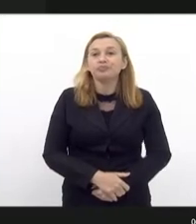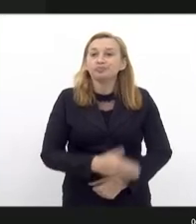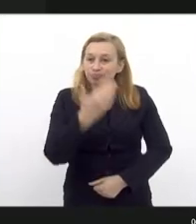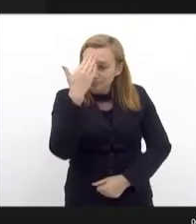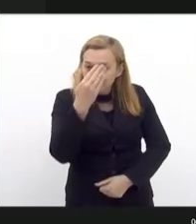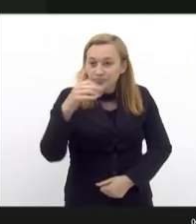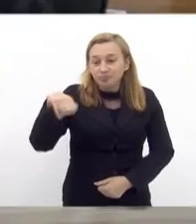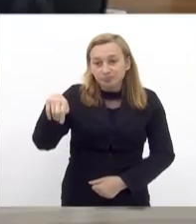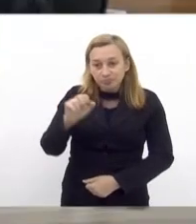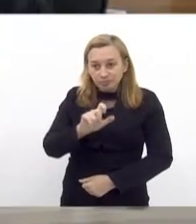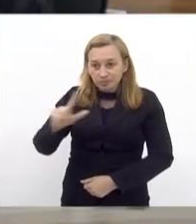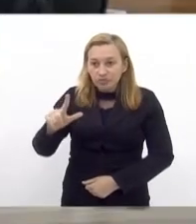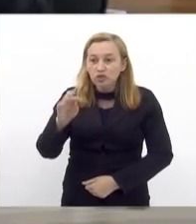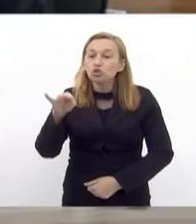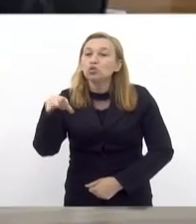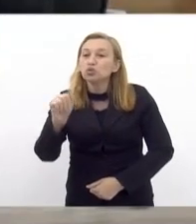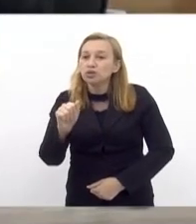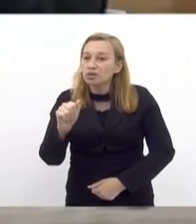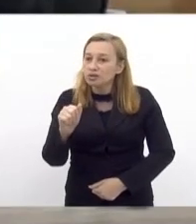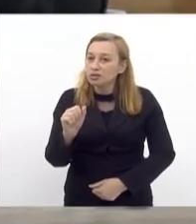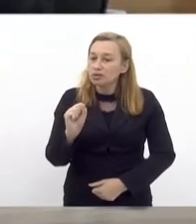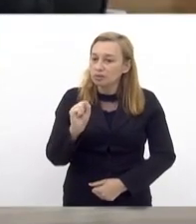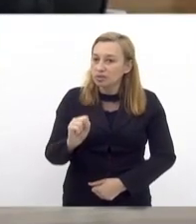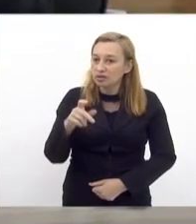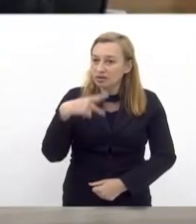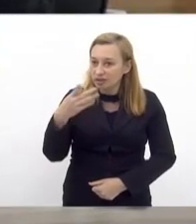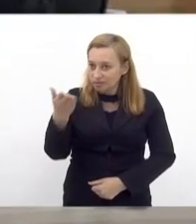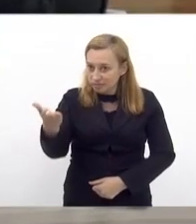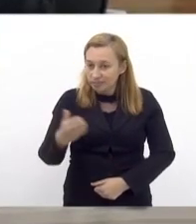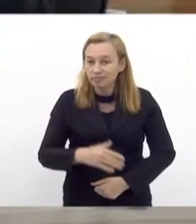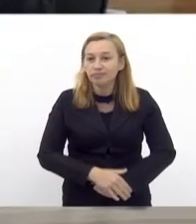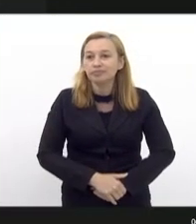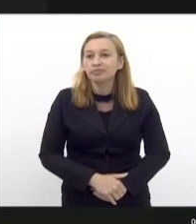Obrigado, Noel. Tutuca, considerações e encaminhamento,